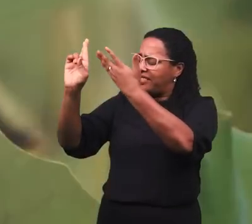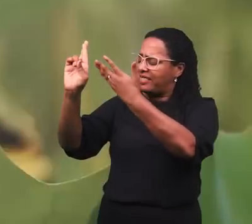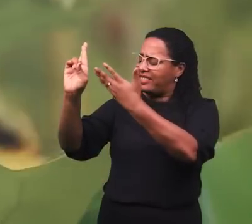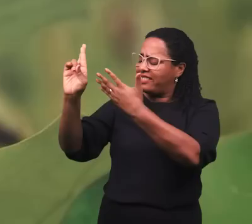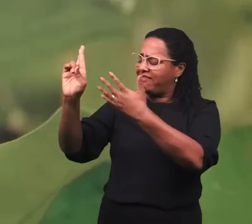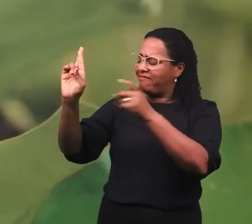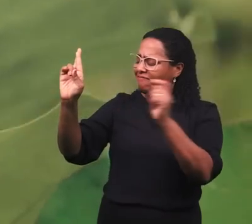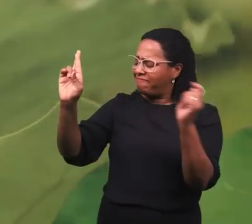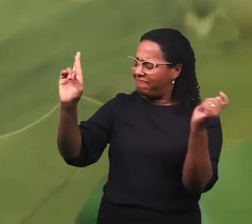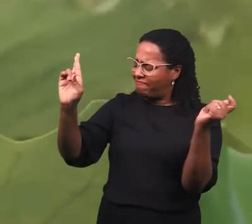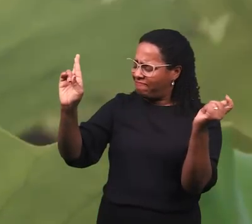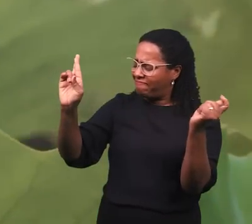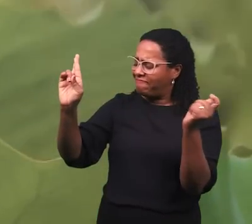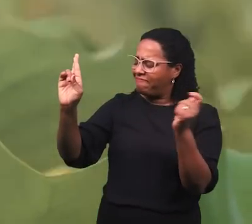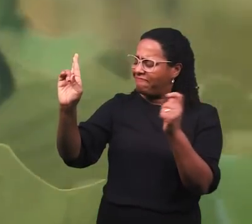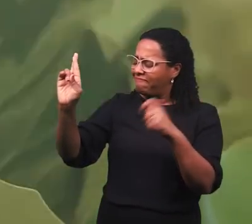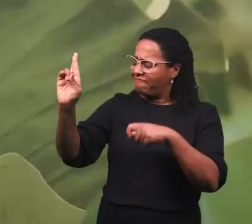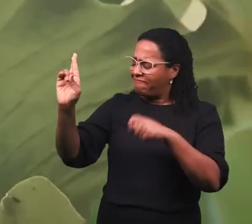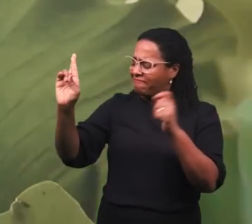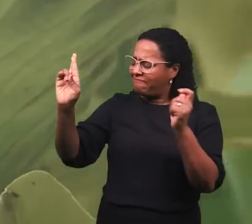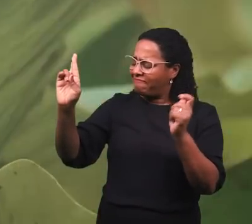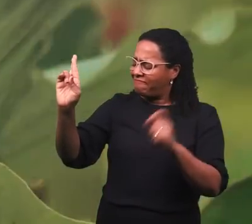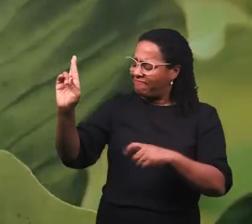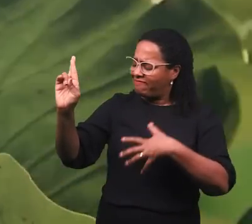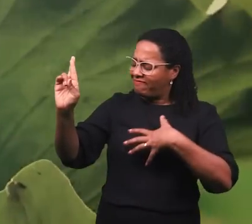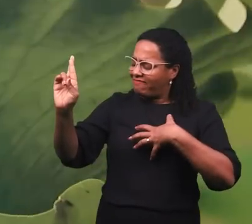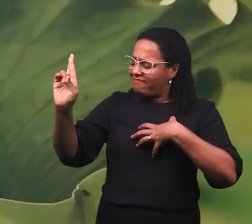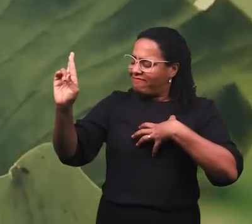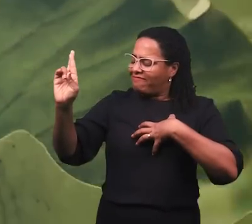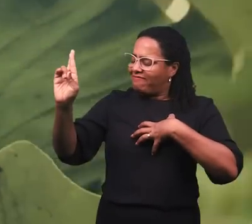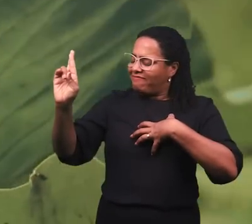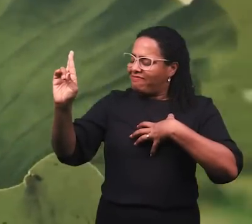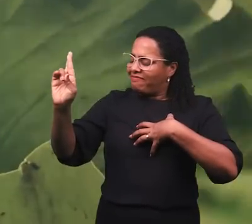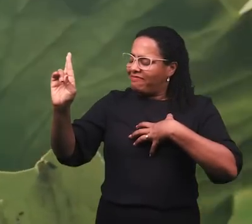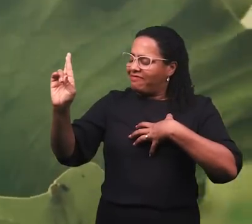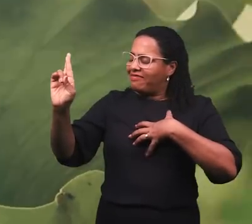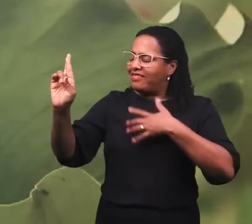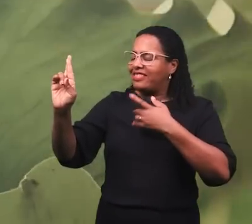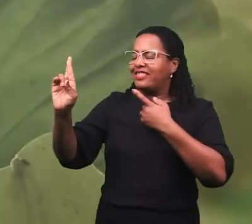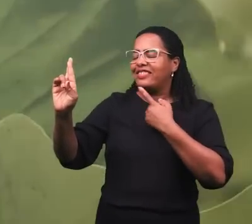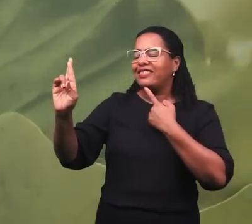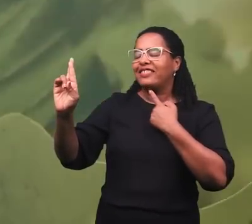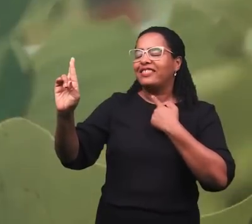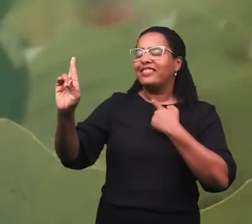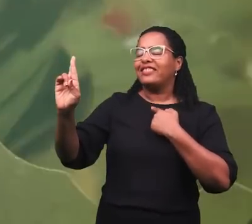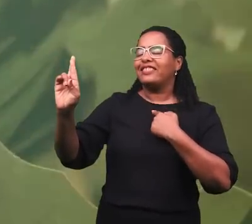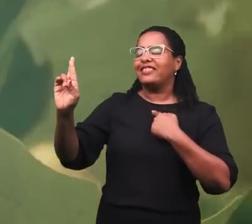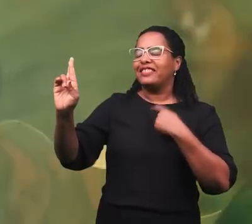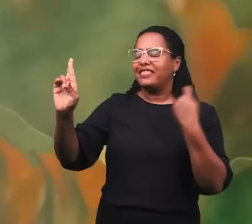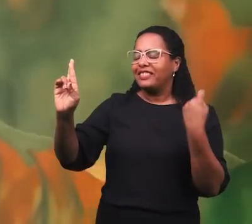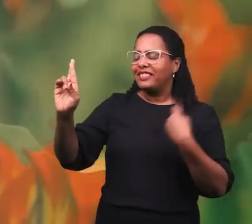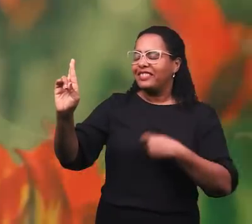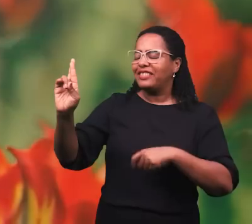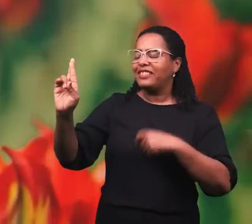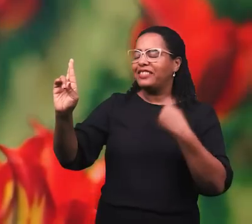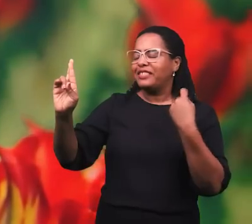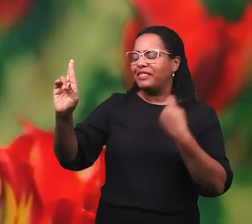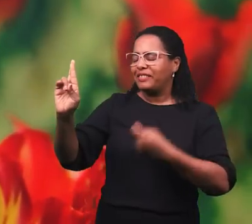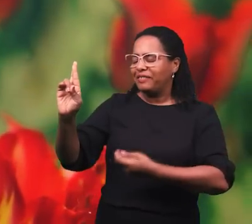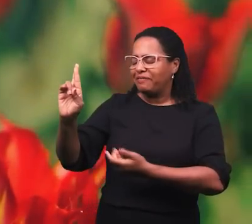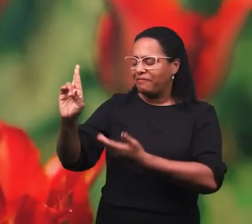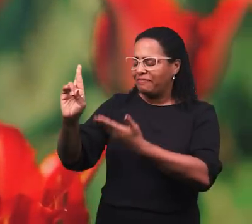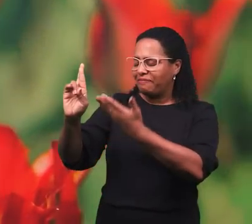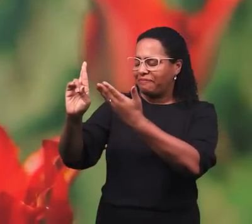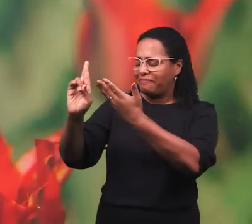Sei que estás aqui e isto quero eu sentir.